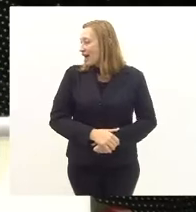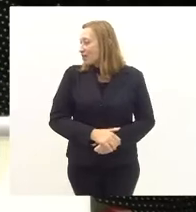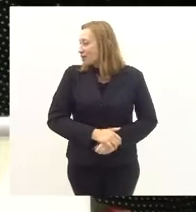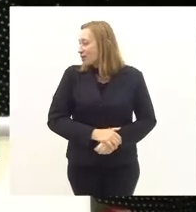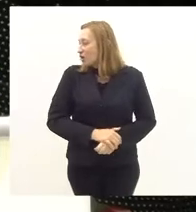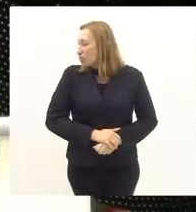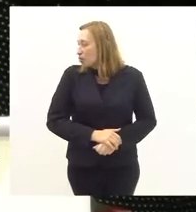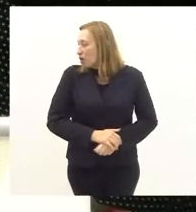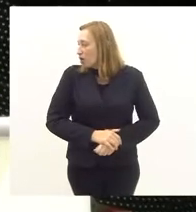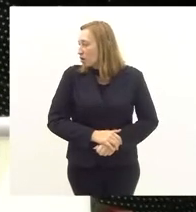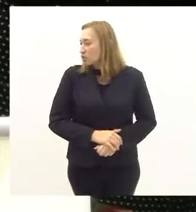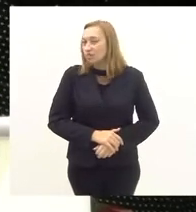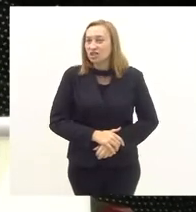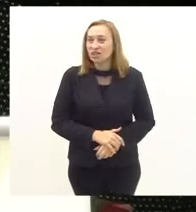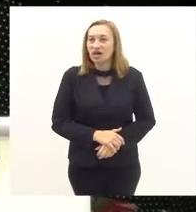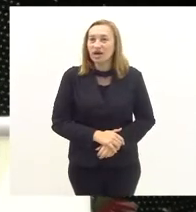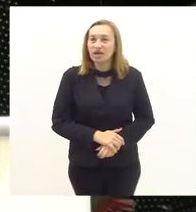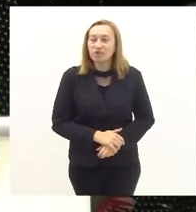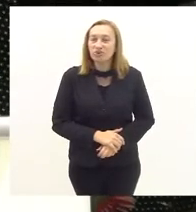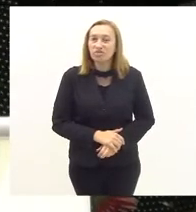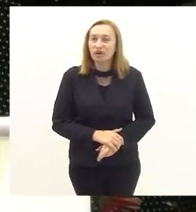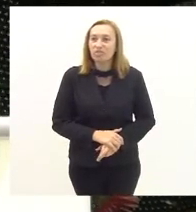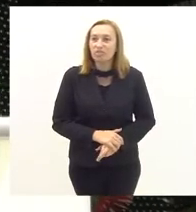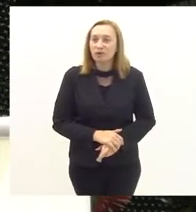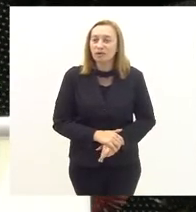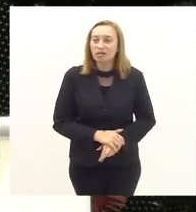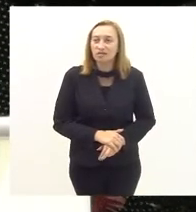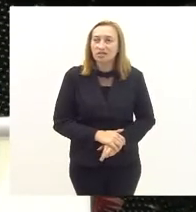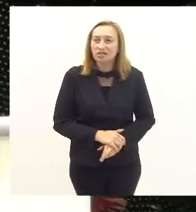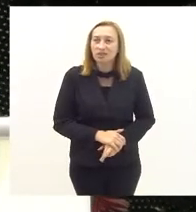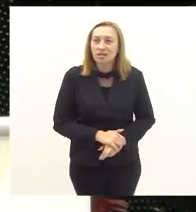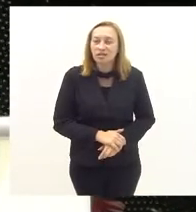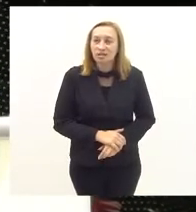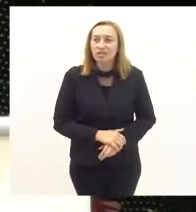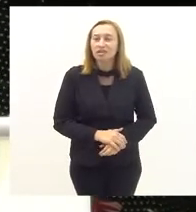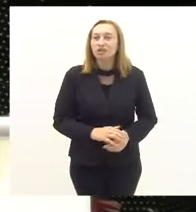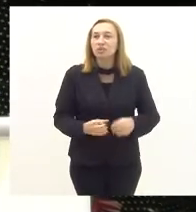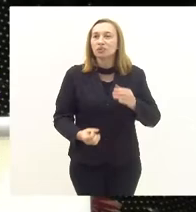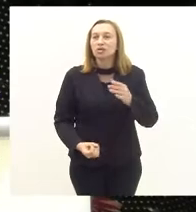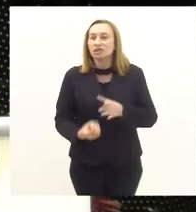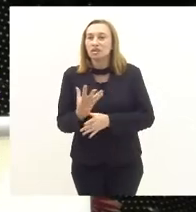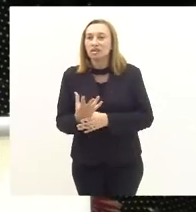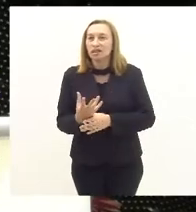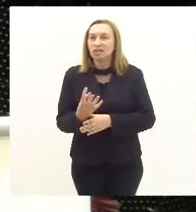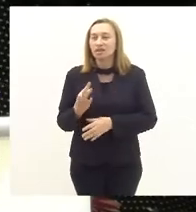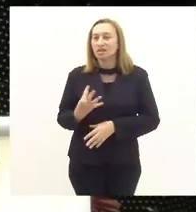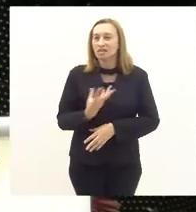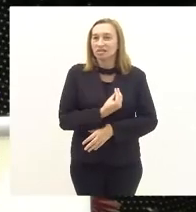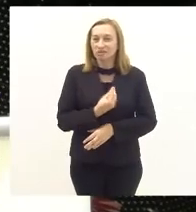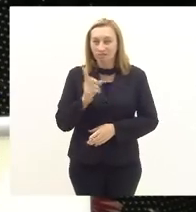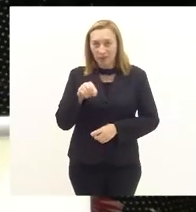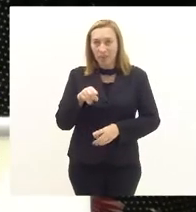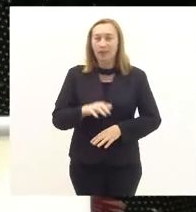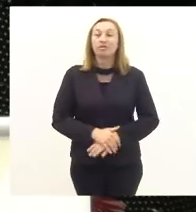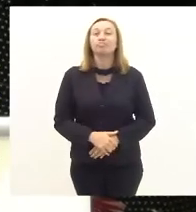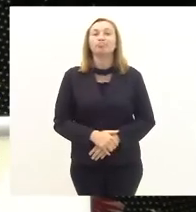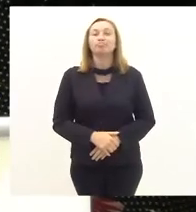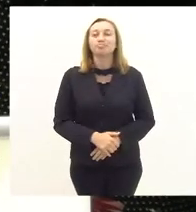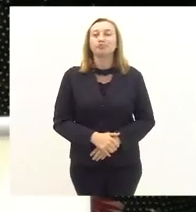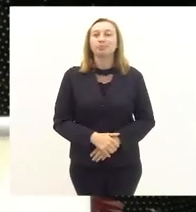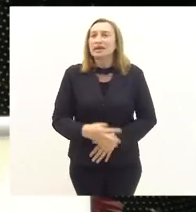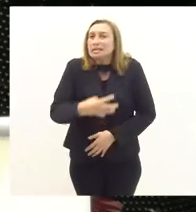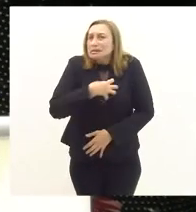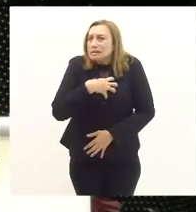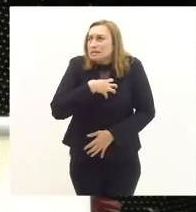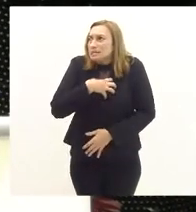do Ceará, uma transfobia dentro de um ambiente onde eu vim para desconstruir essas transfobias, né? E aí ele se